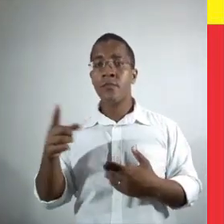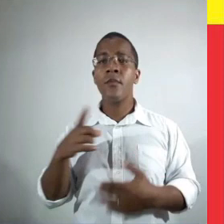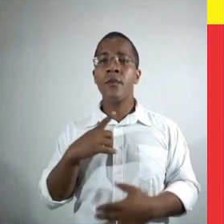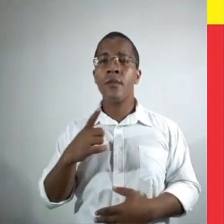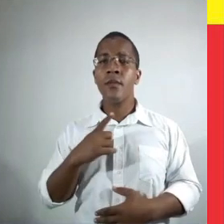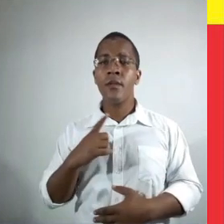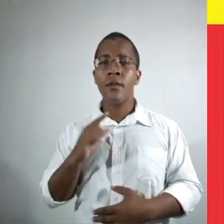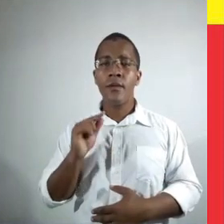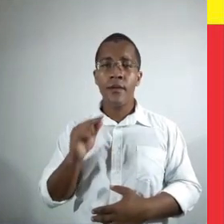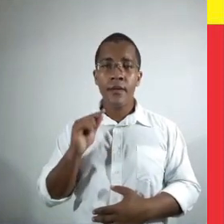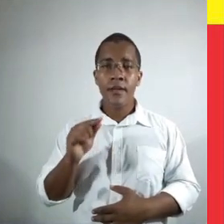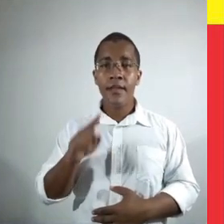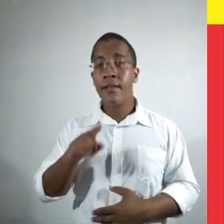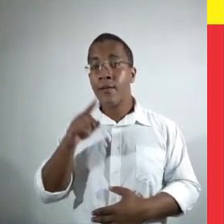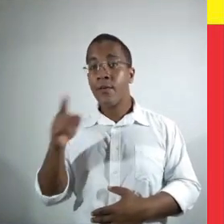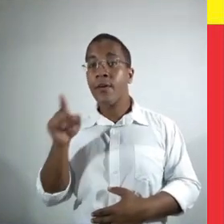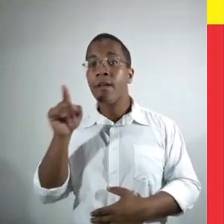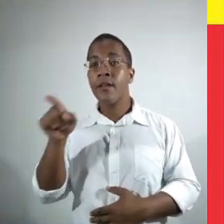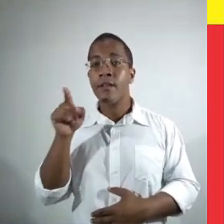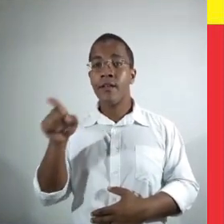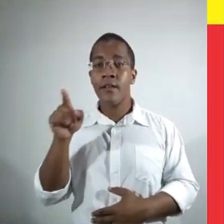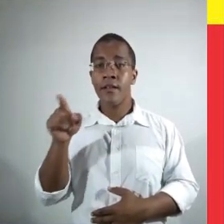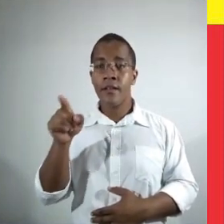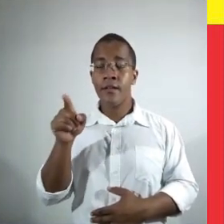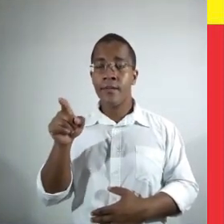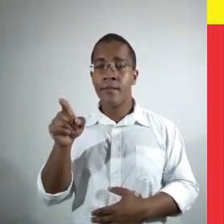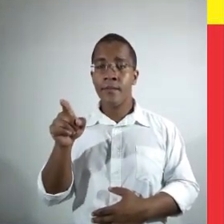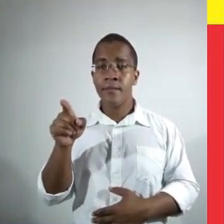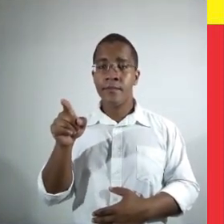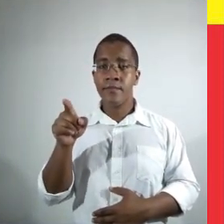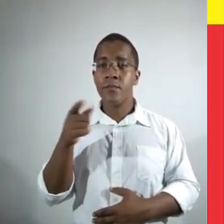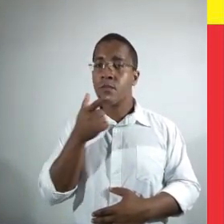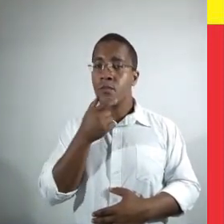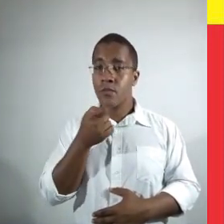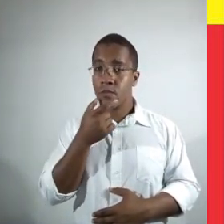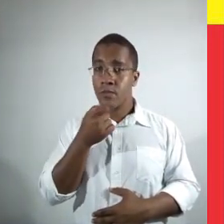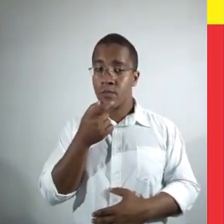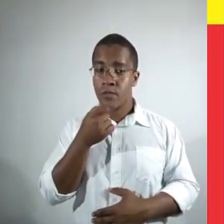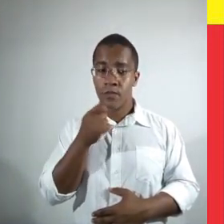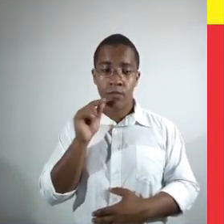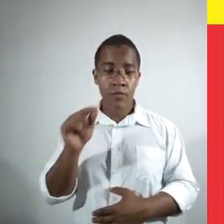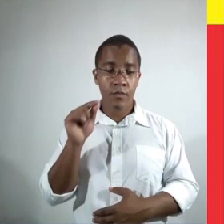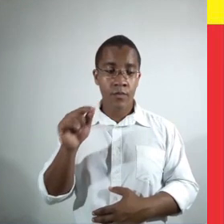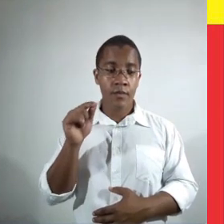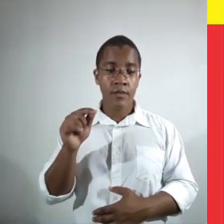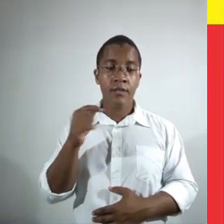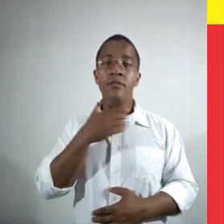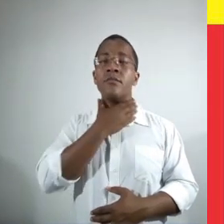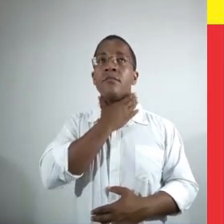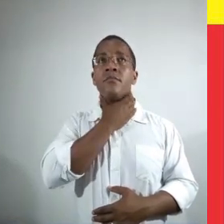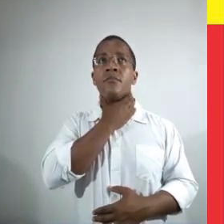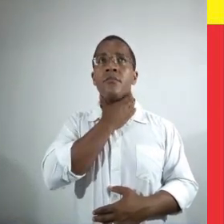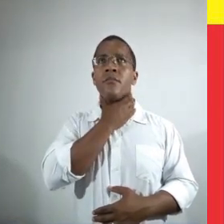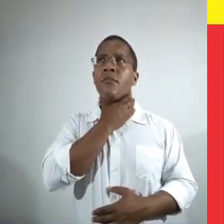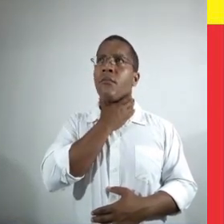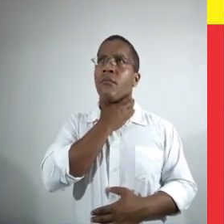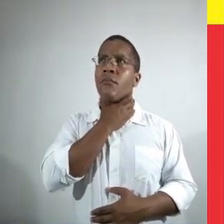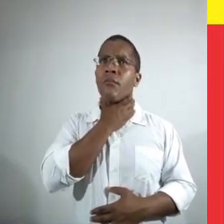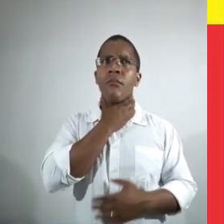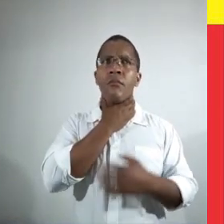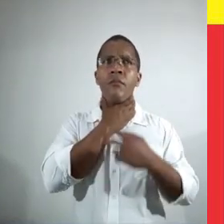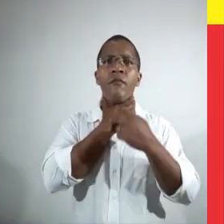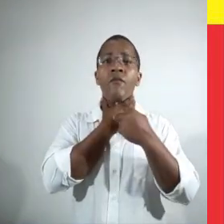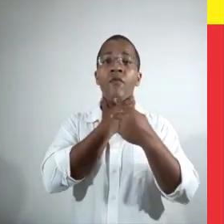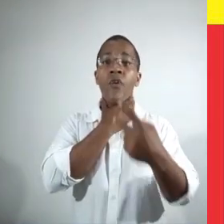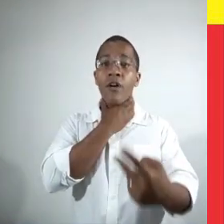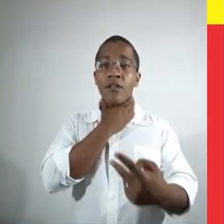figura ao lado direito, nós temos outra figura do menino segurando, né, no pescoço assim, como que